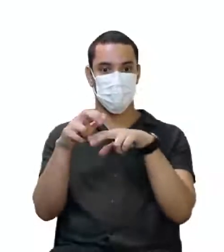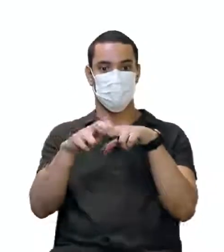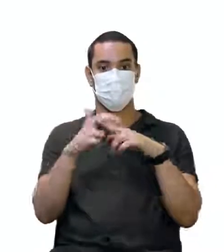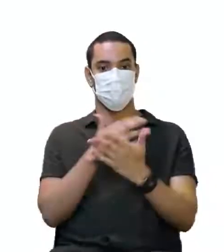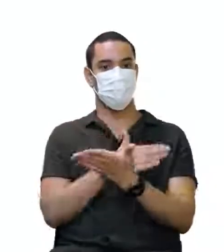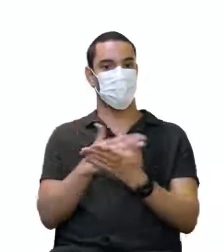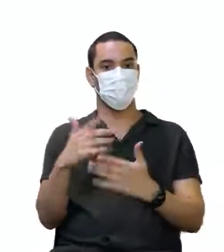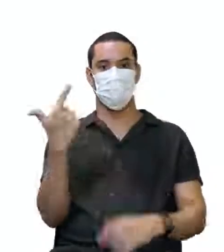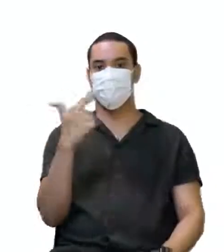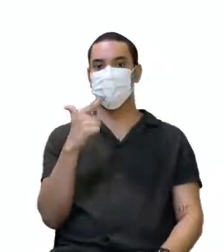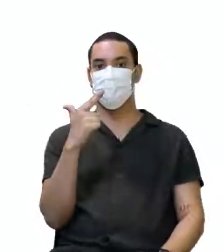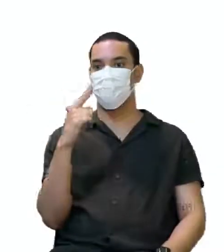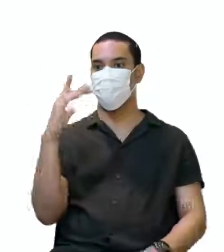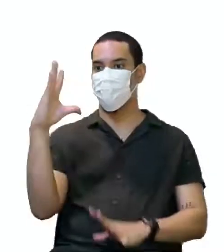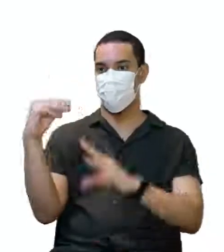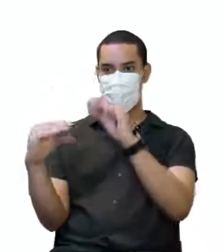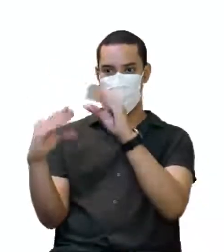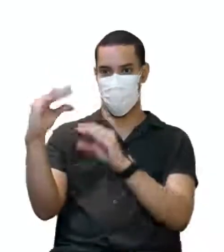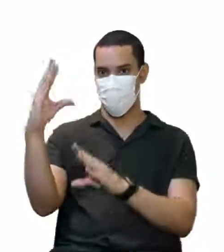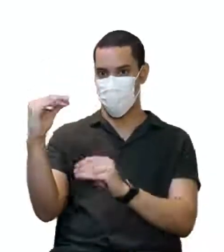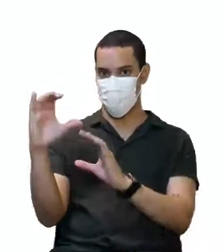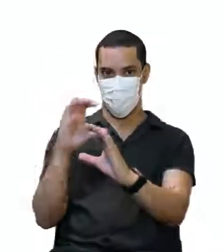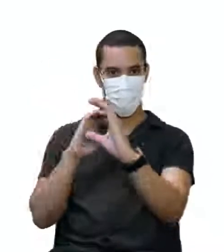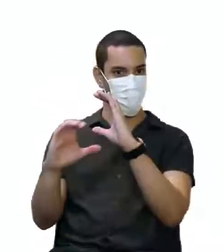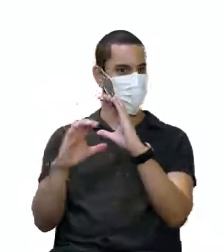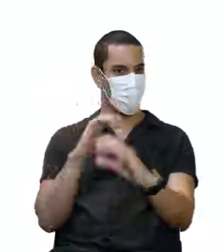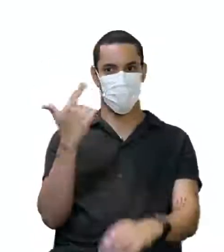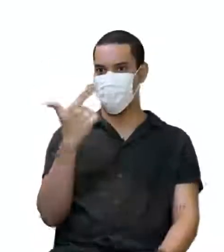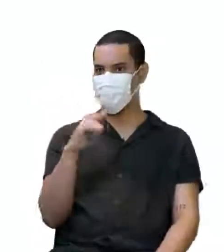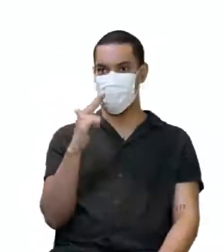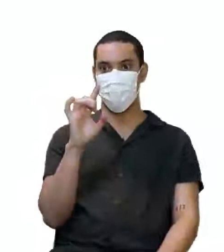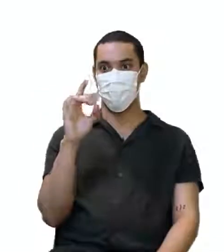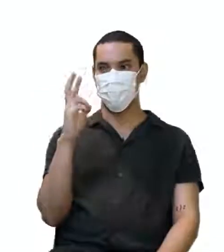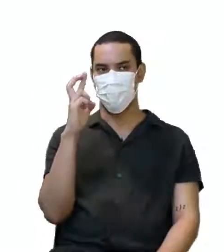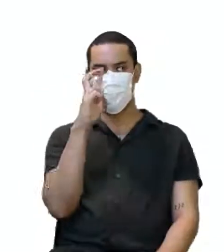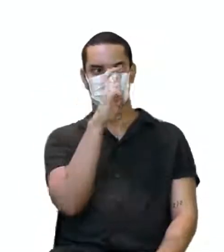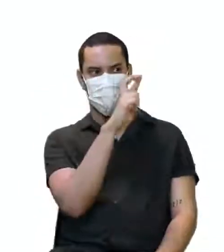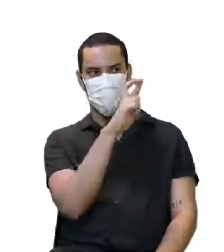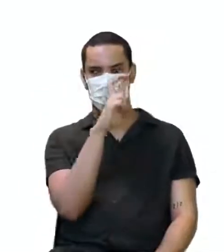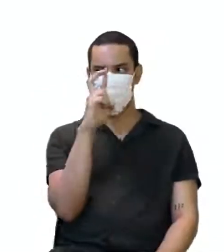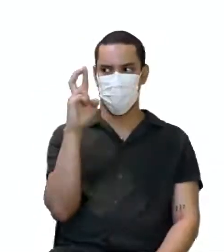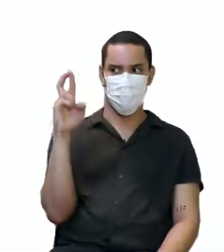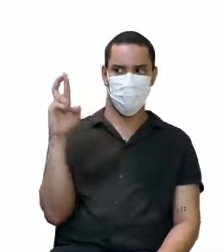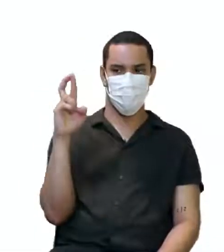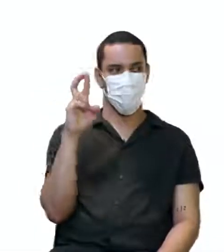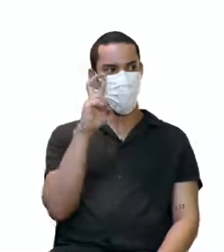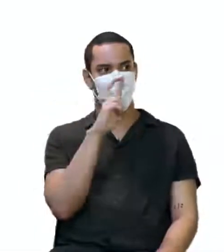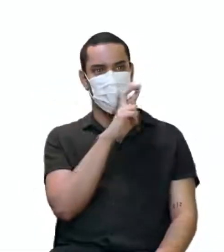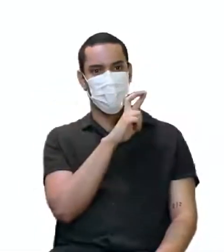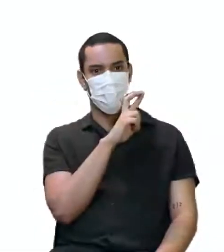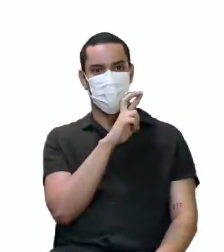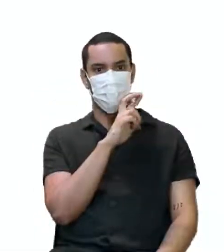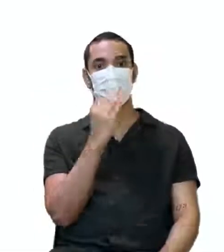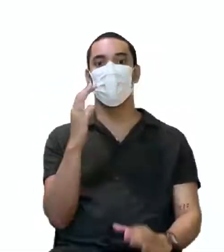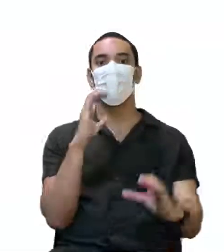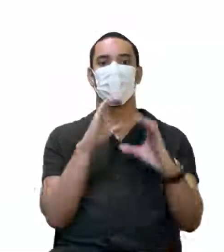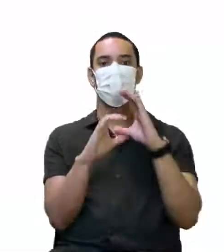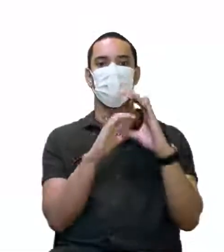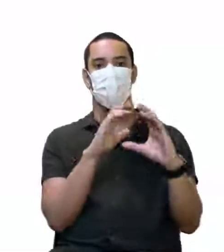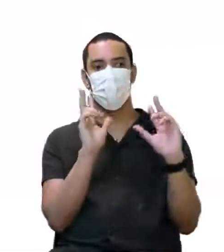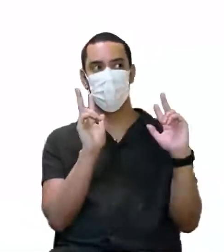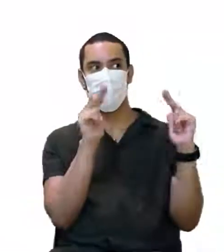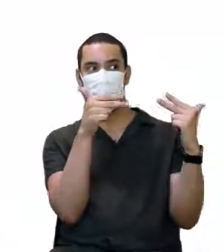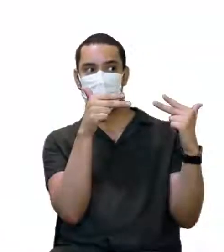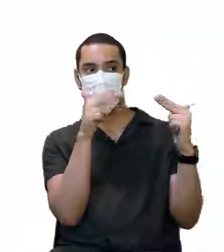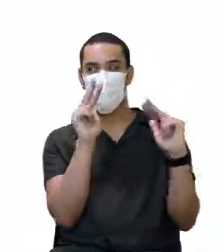não tinham desenvolvimento de fala, nada. Era só observação, instinto. Então, eles se comunicavam com os olhares. Vai por